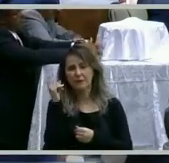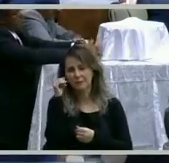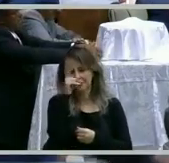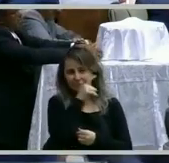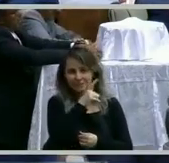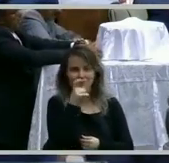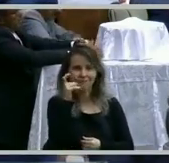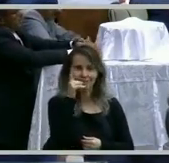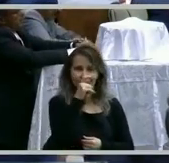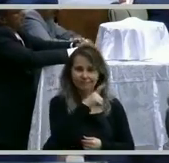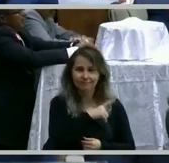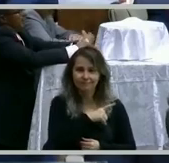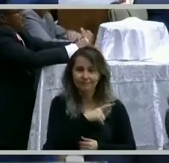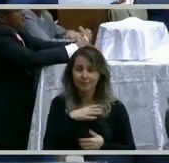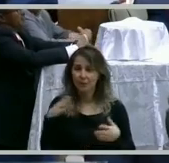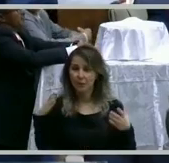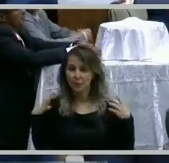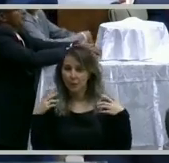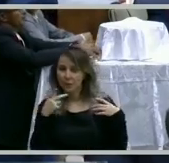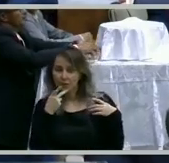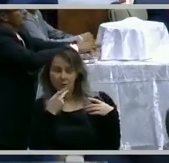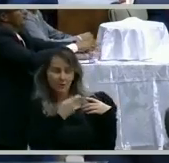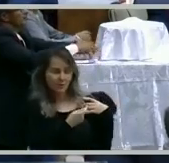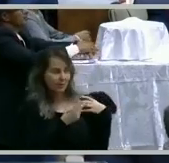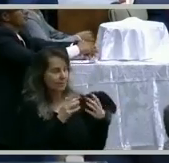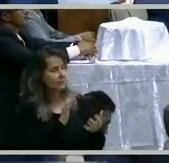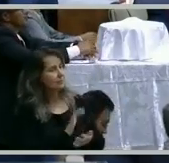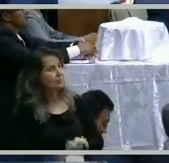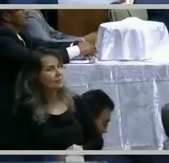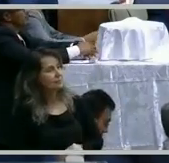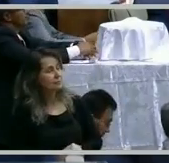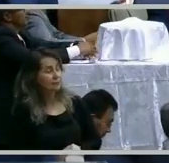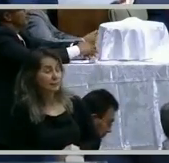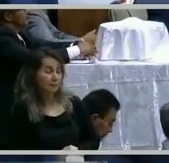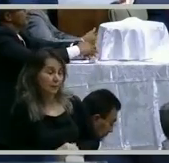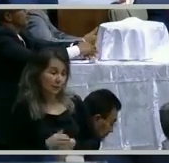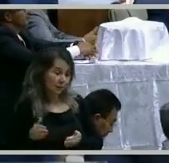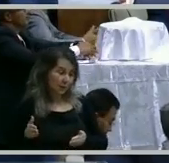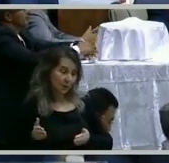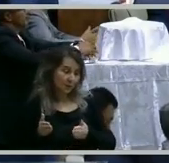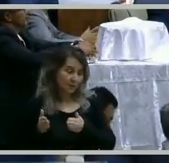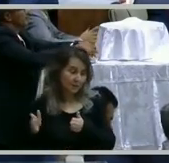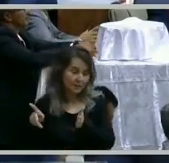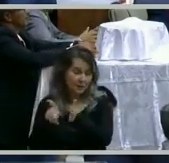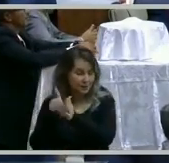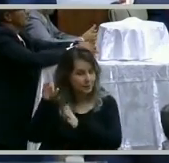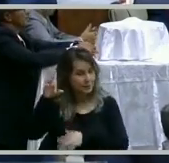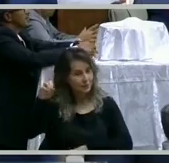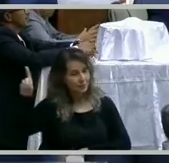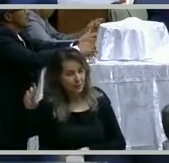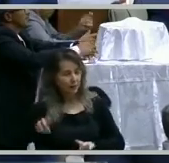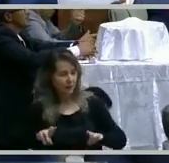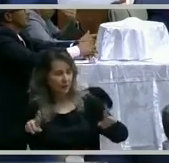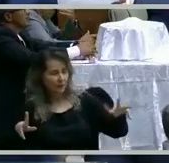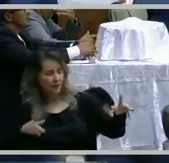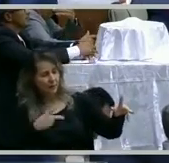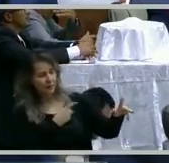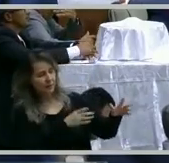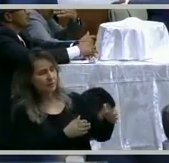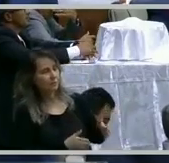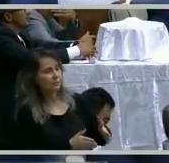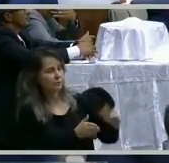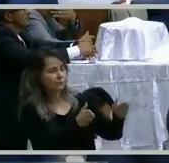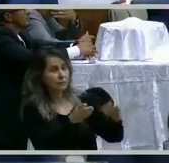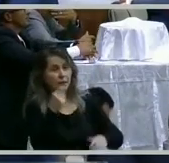dificuldades. O anjo estava dizendo assim, os caminhos de Deus são diferentes dos teus.